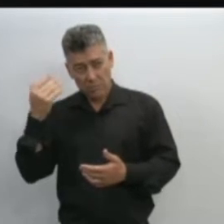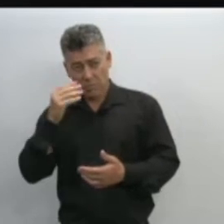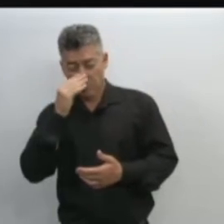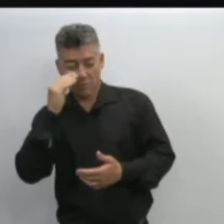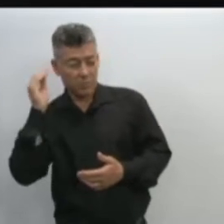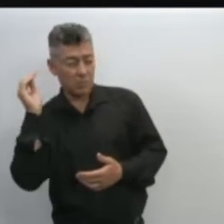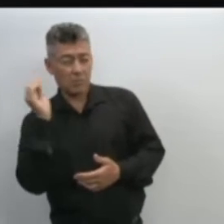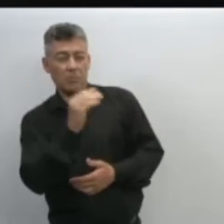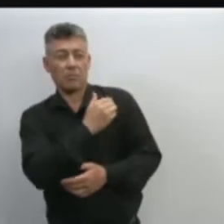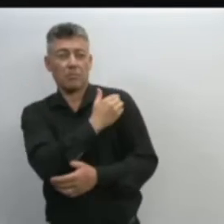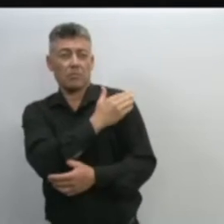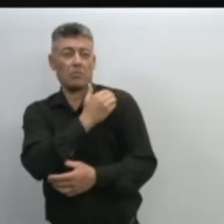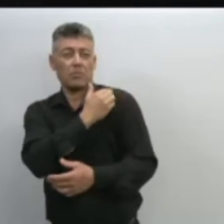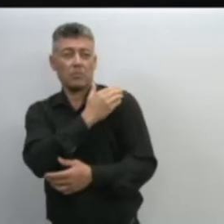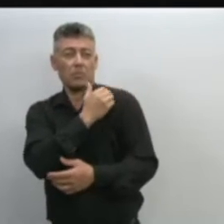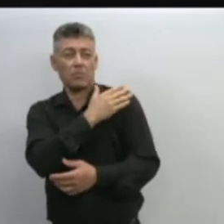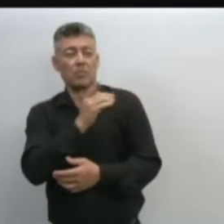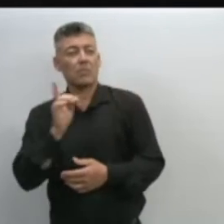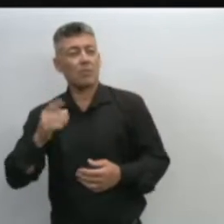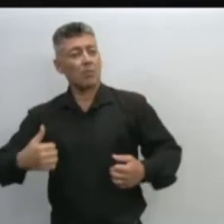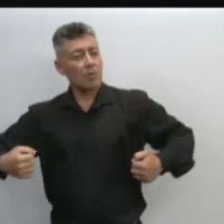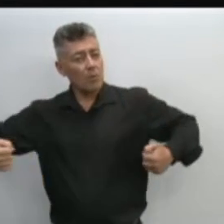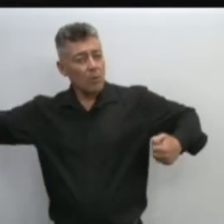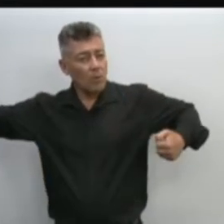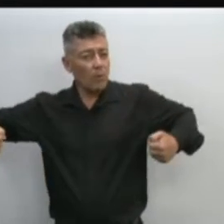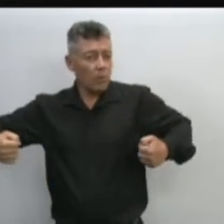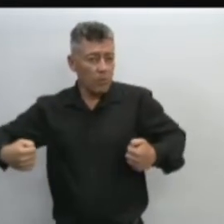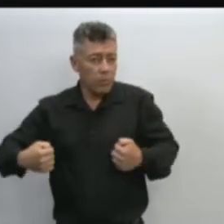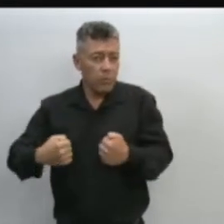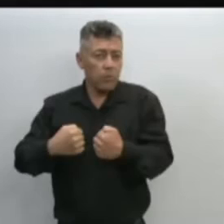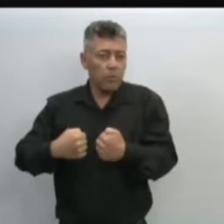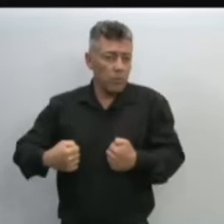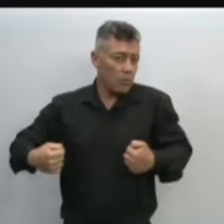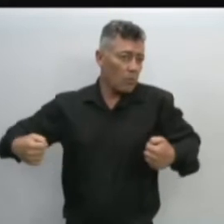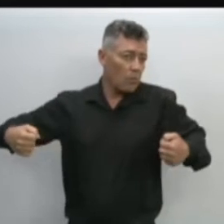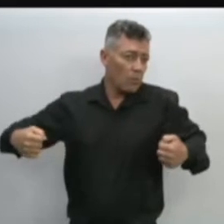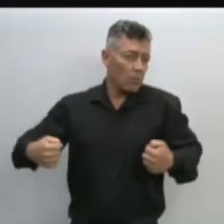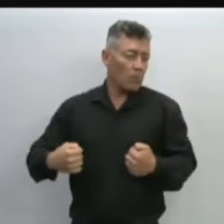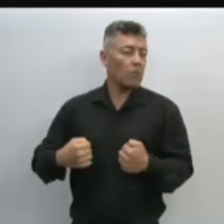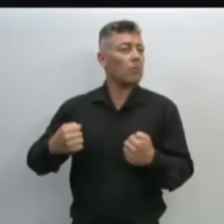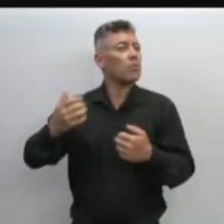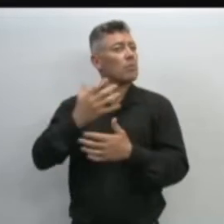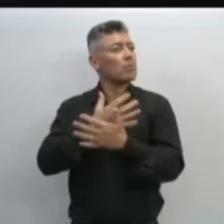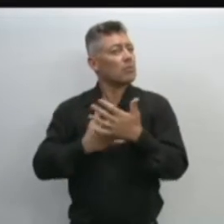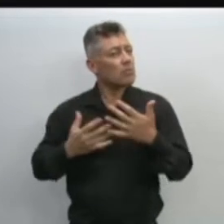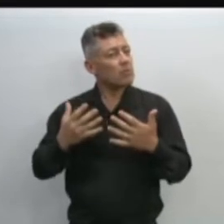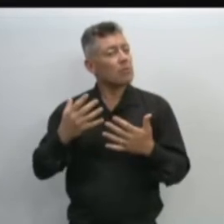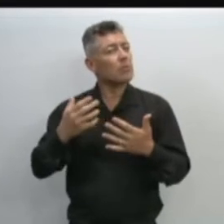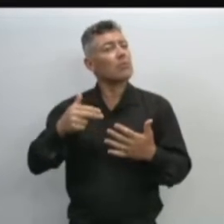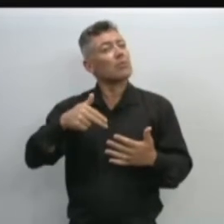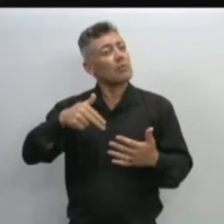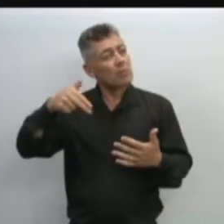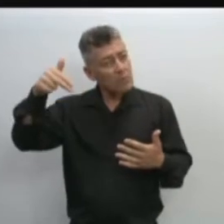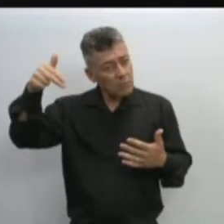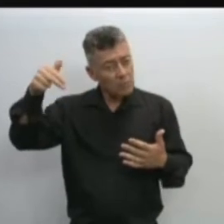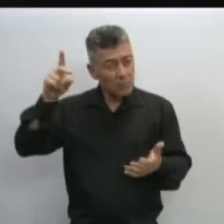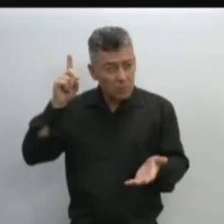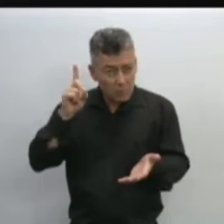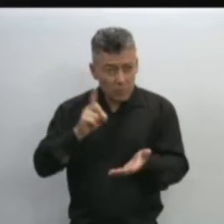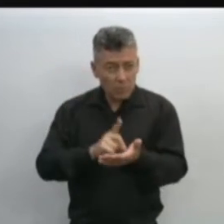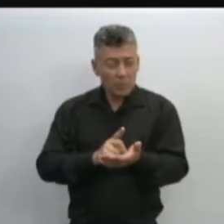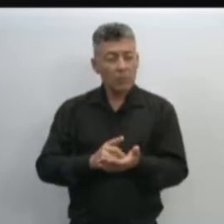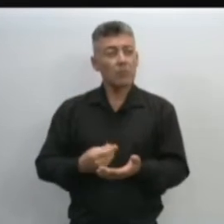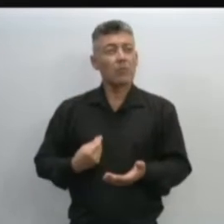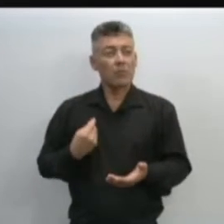Ser sanfoneiro, ser cantor regional nordestino, realmente, e